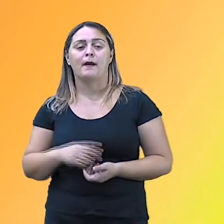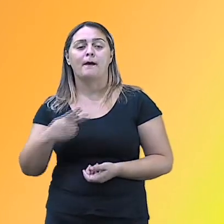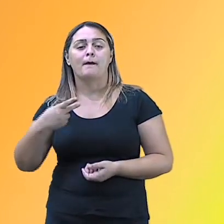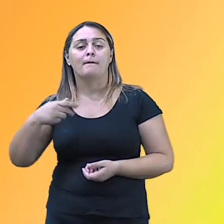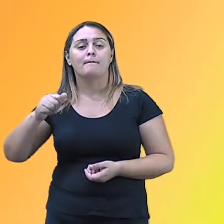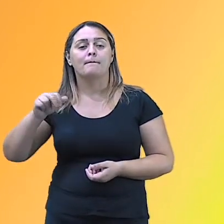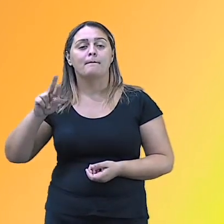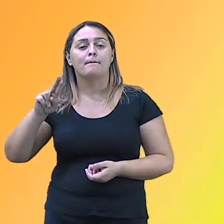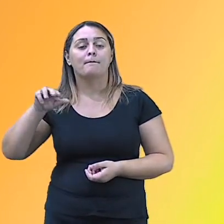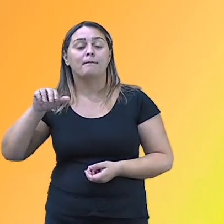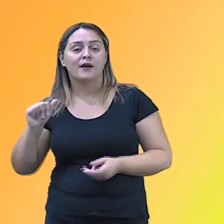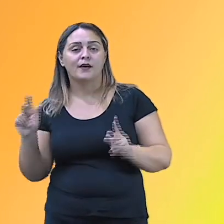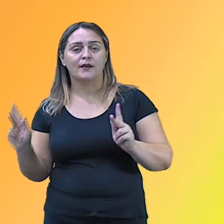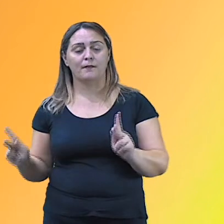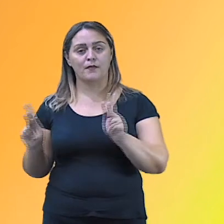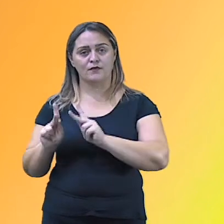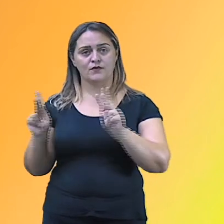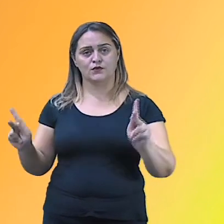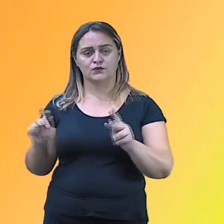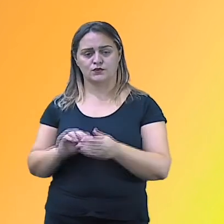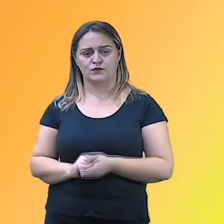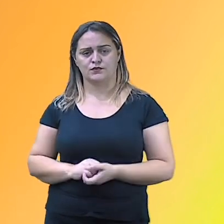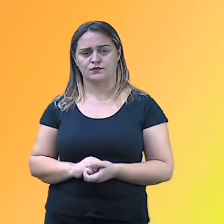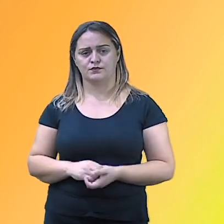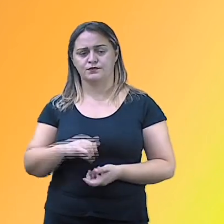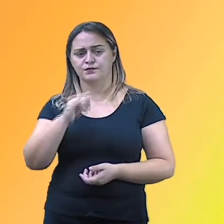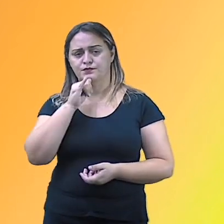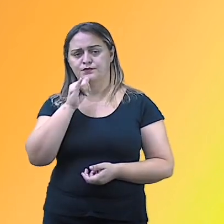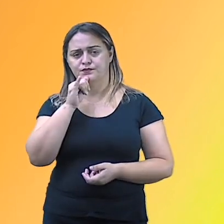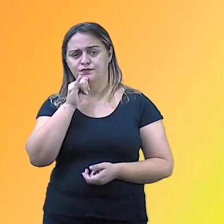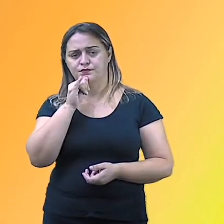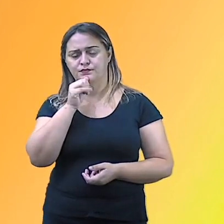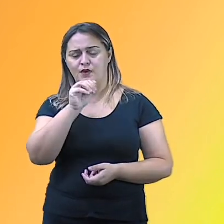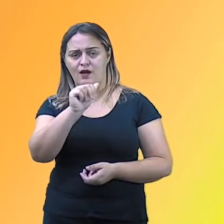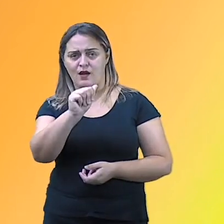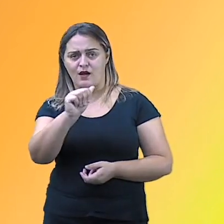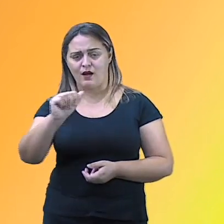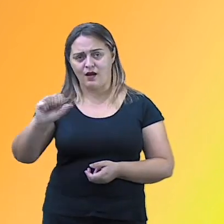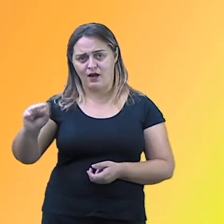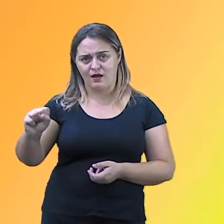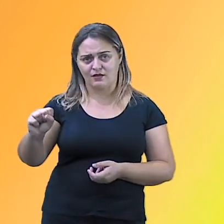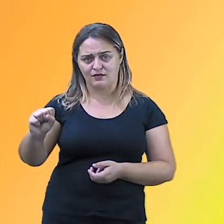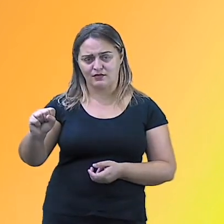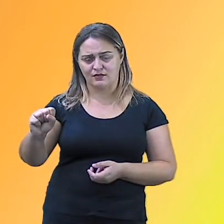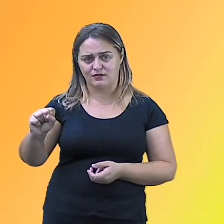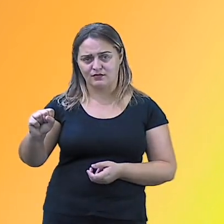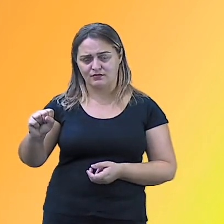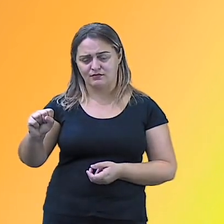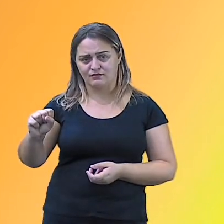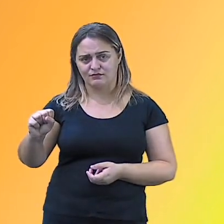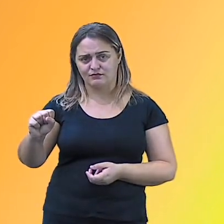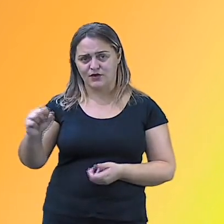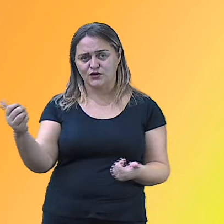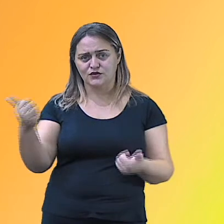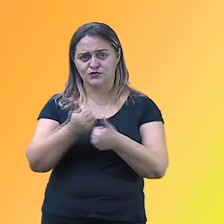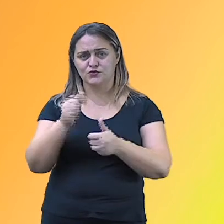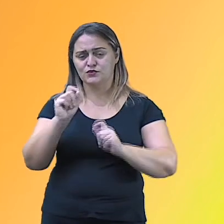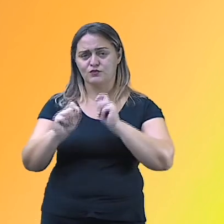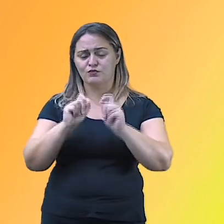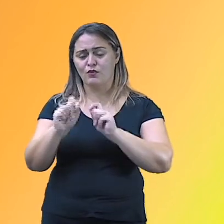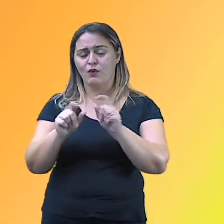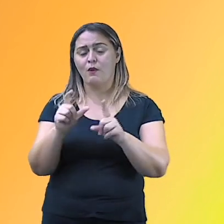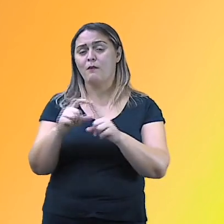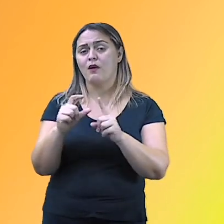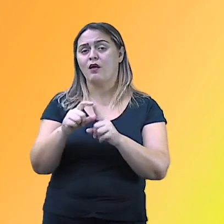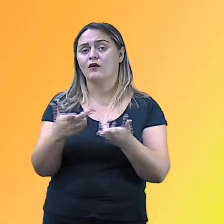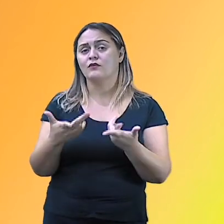Percebam, estudante, que esse as está substituindo qual termo? Flores, isso mesmo. Portanto,